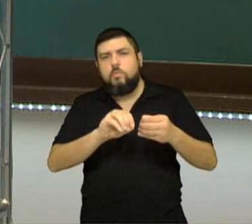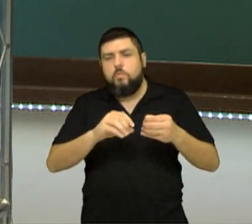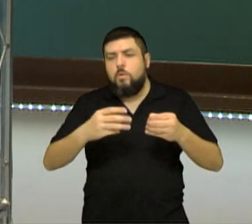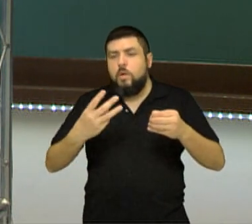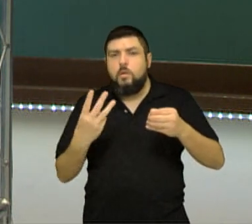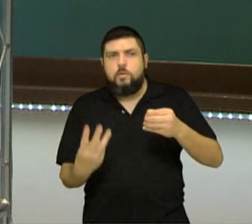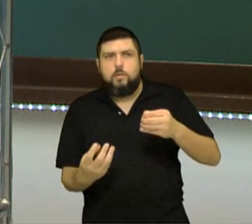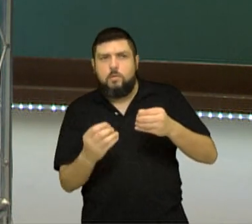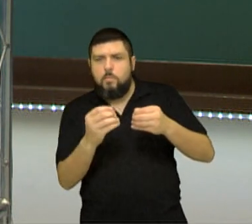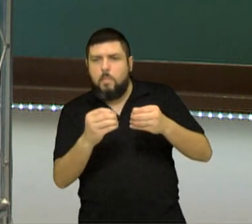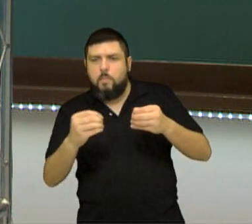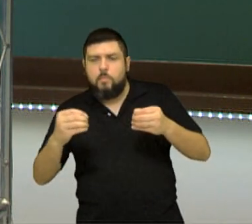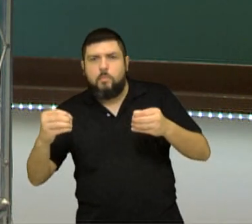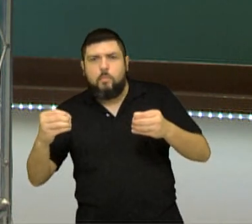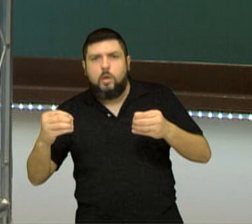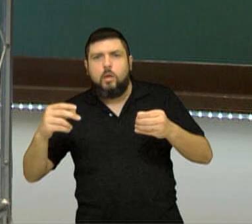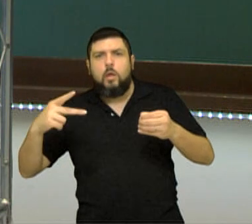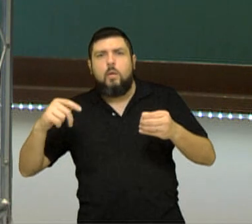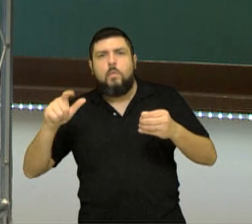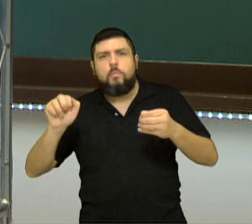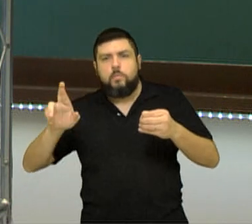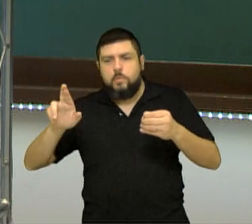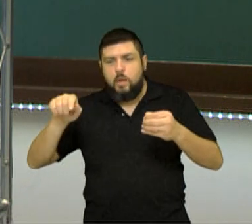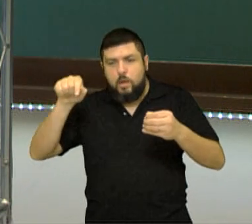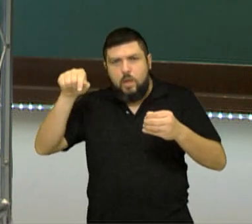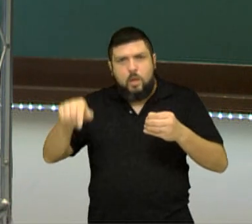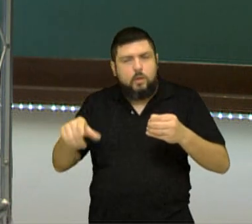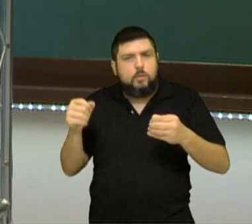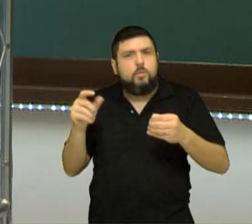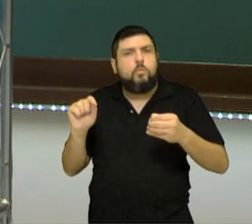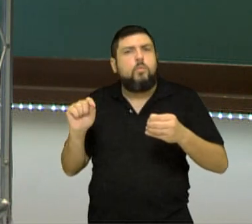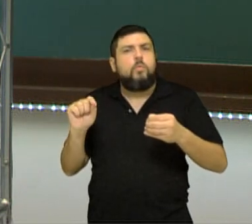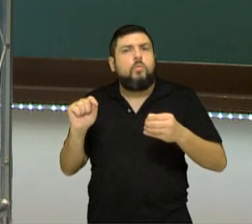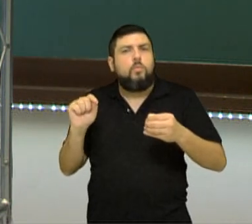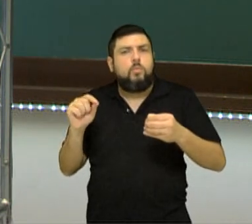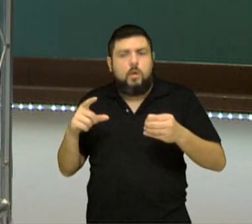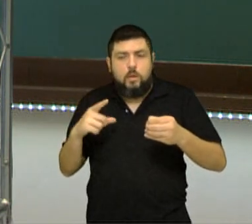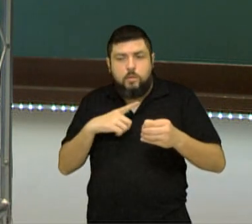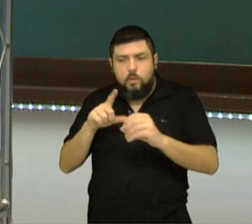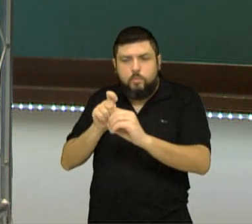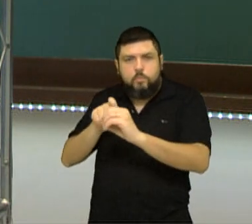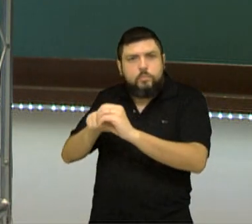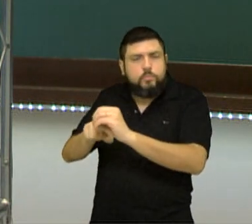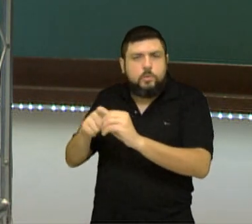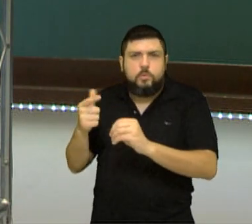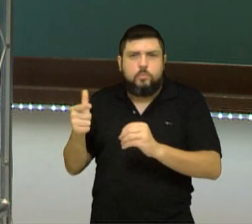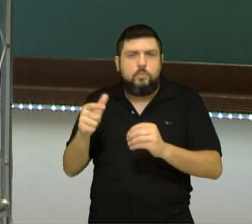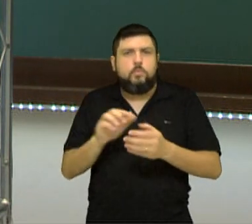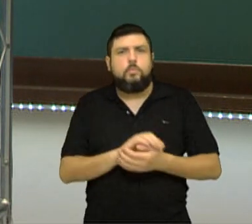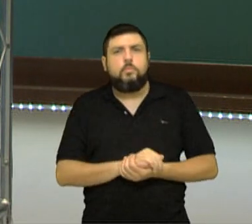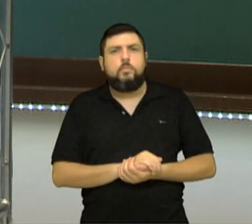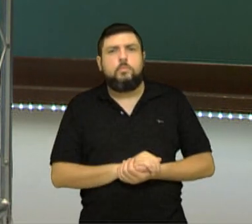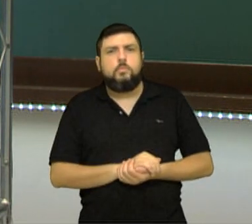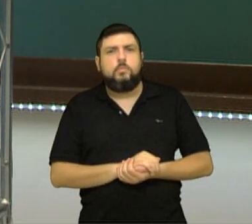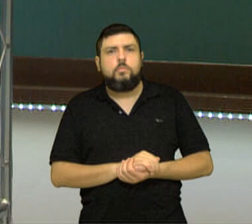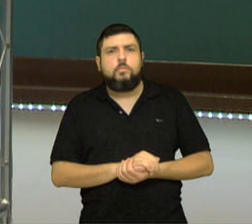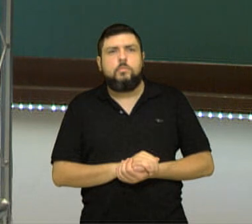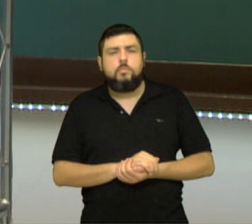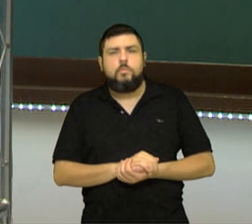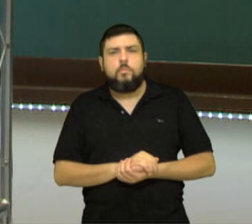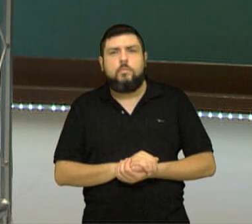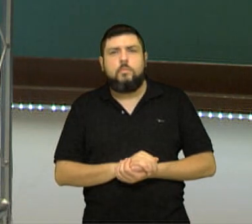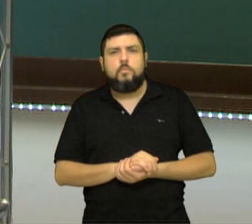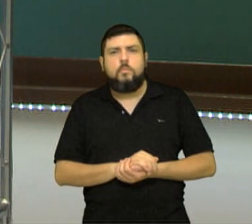que são inativos, né? Eles não têm como gerar ali algo para ser fecundado, tá certo? A